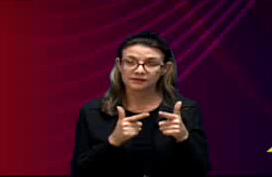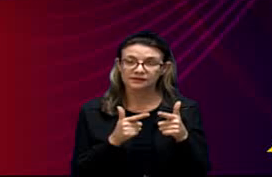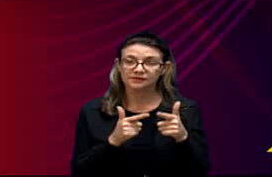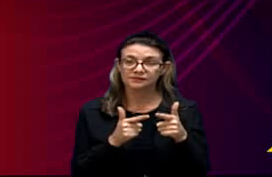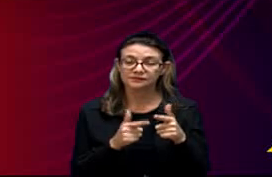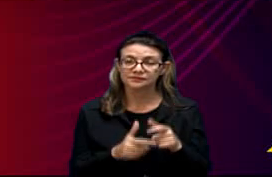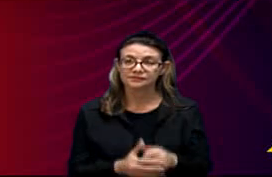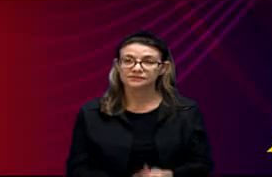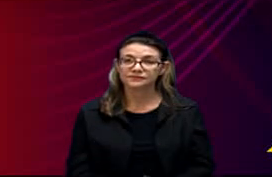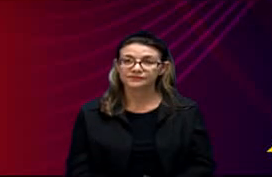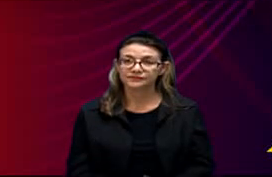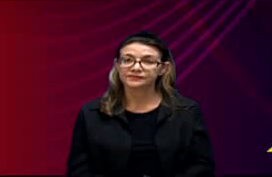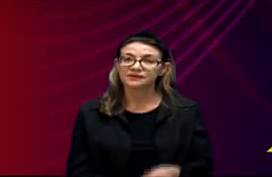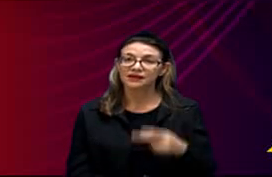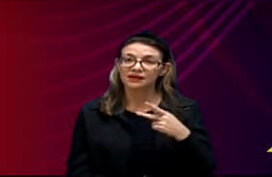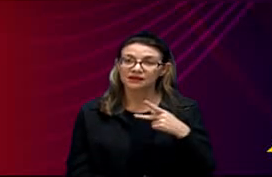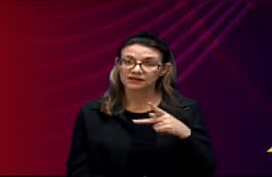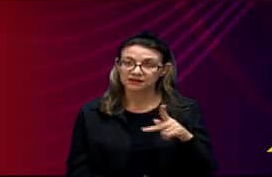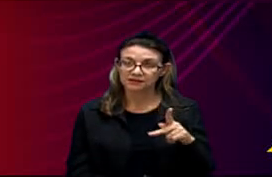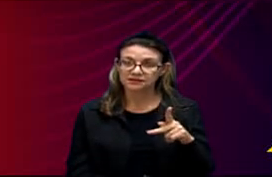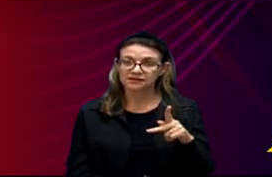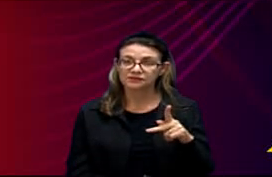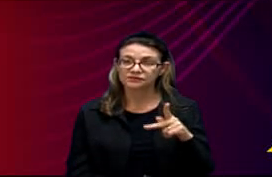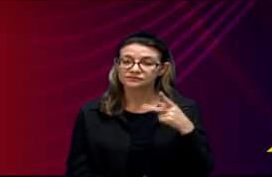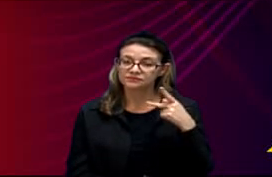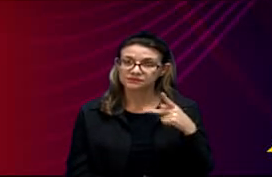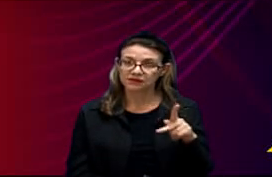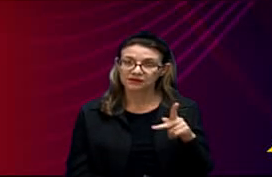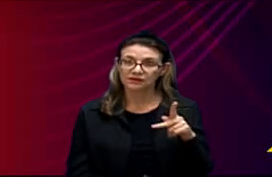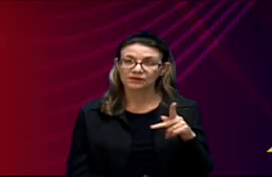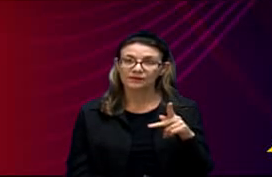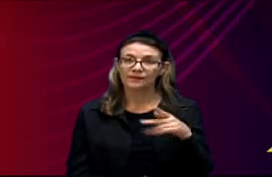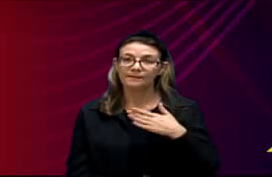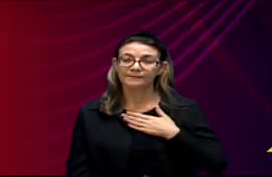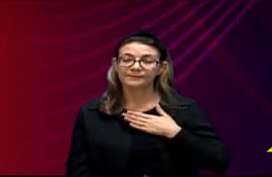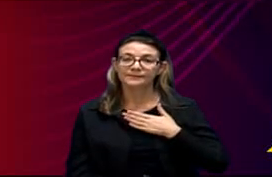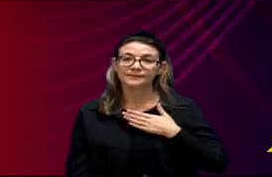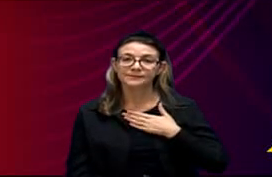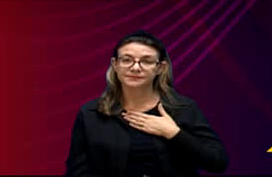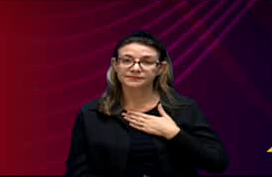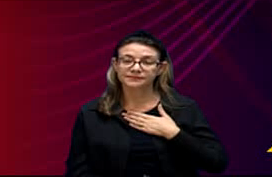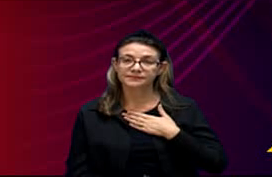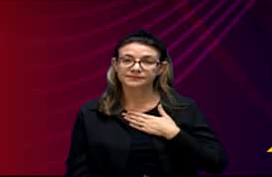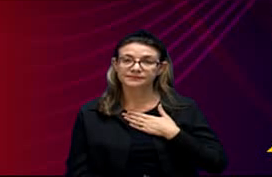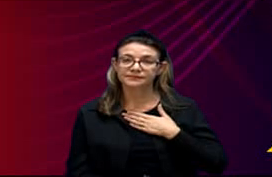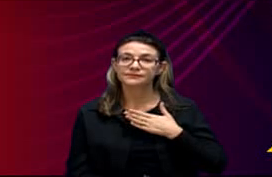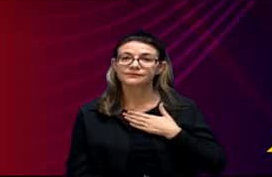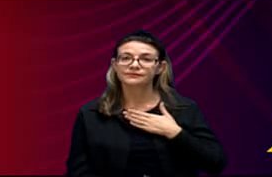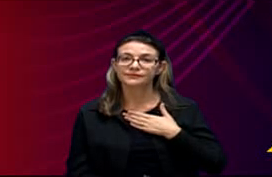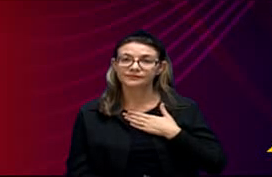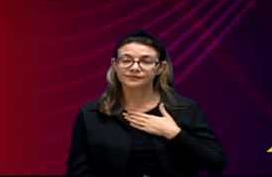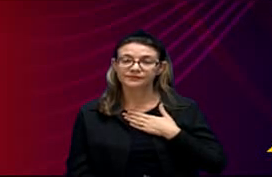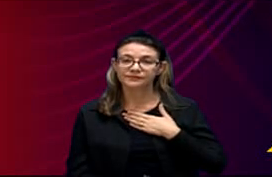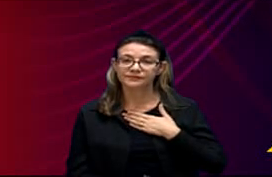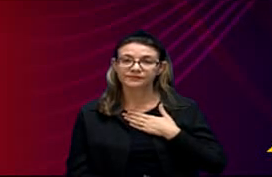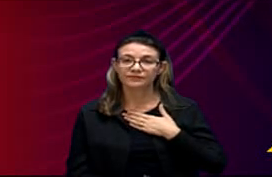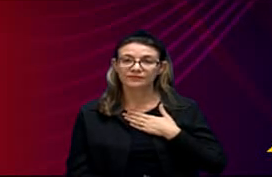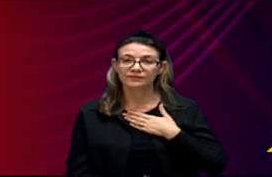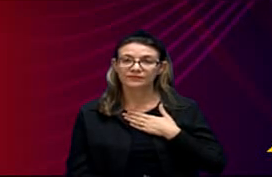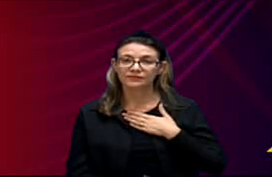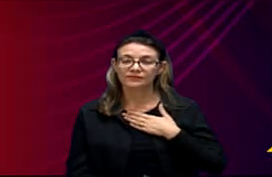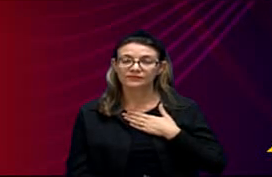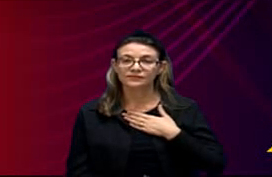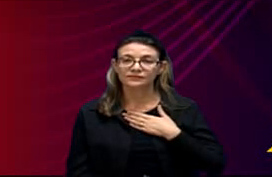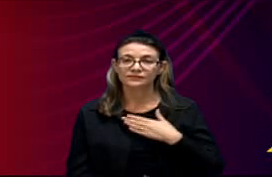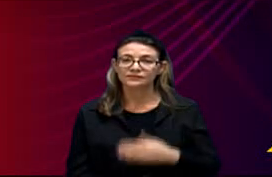que subir falar po mandato vereador seu mandato meu mandato eu eu recebi mais de 50 mensagens faltando kit diabet tá